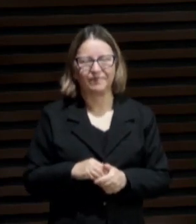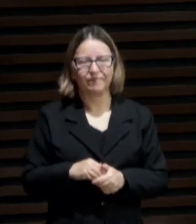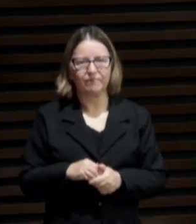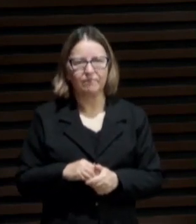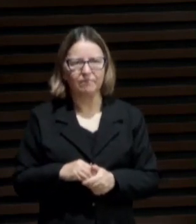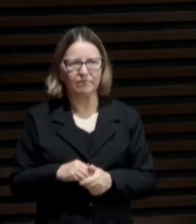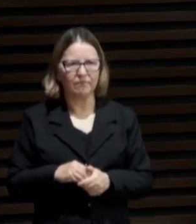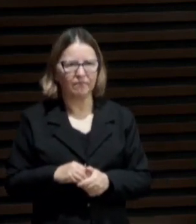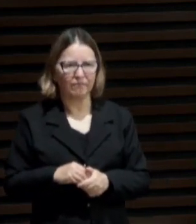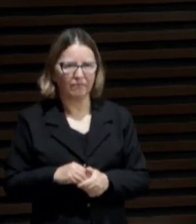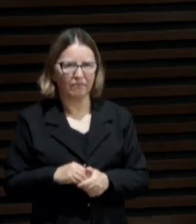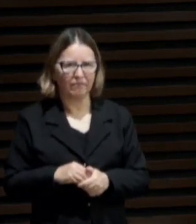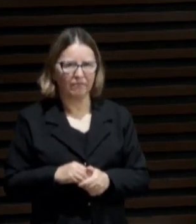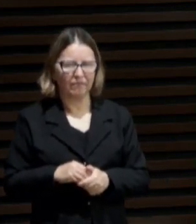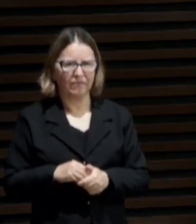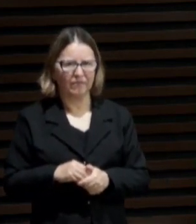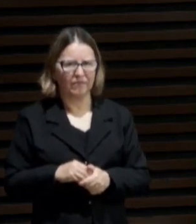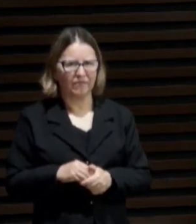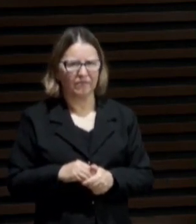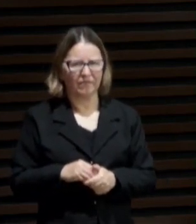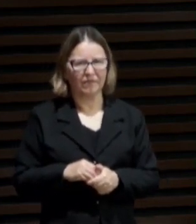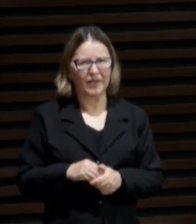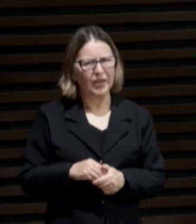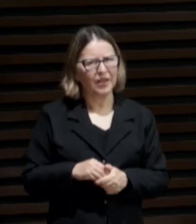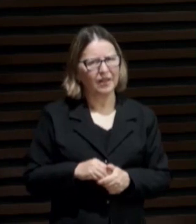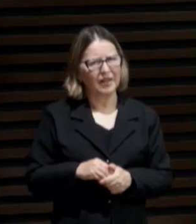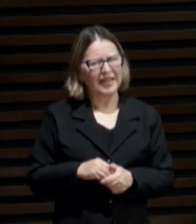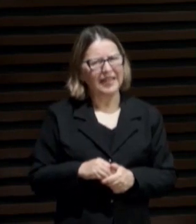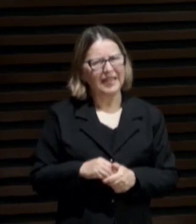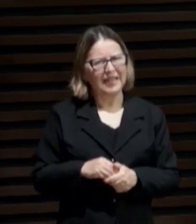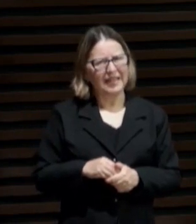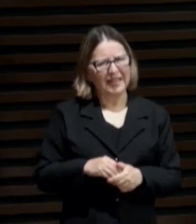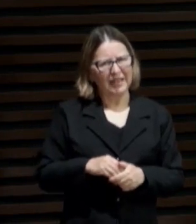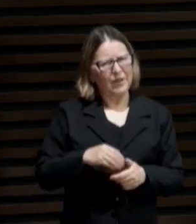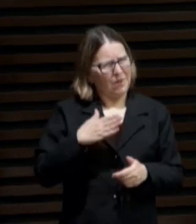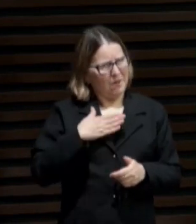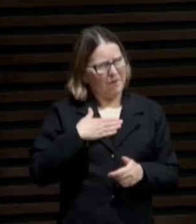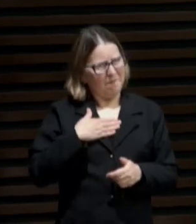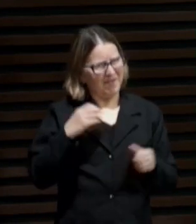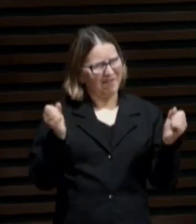Será que o seu novo nascimento, será que o meu novo nascimento,